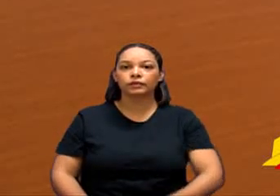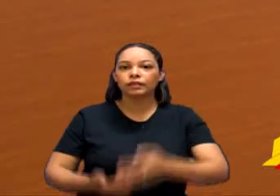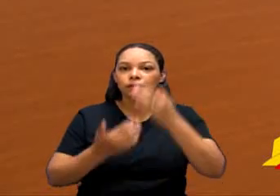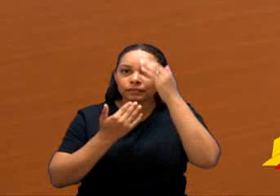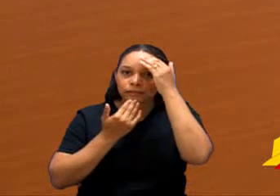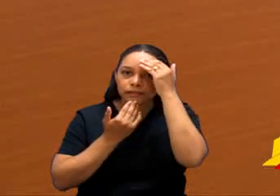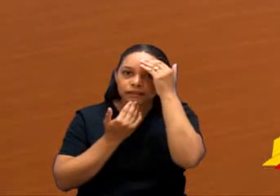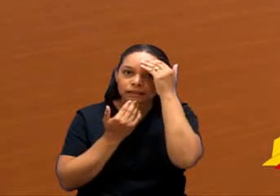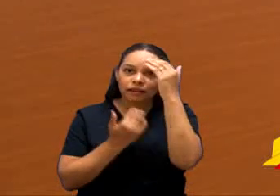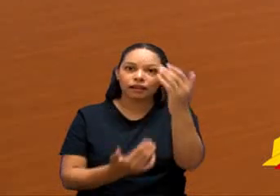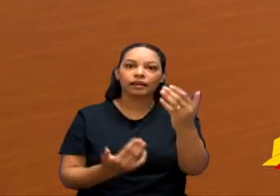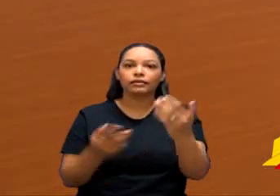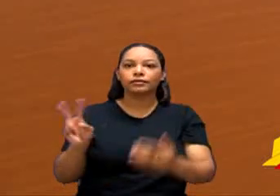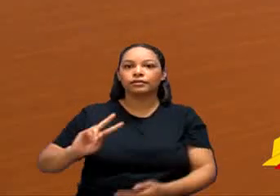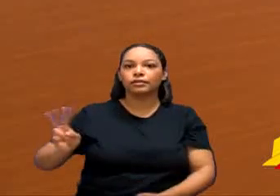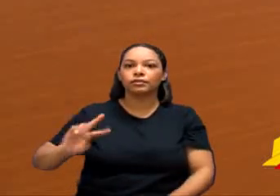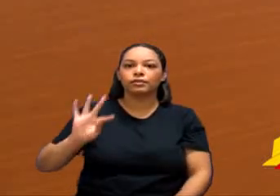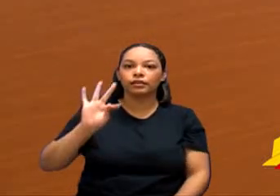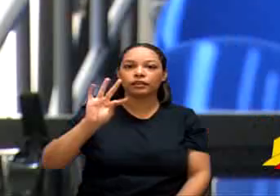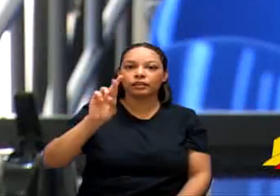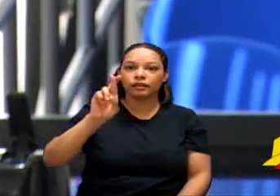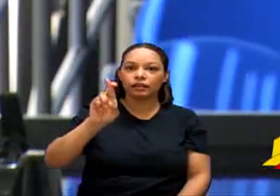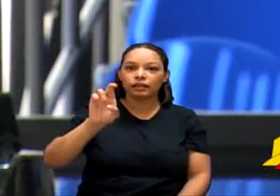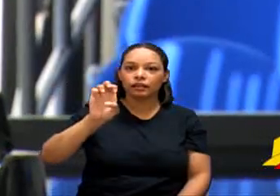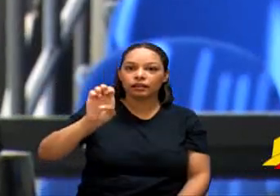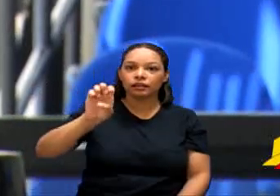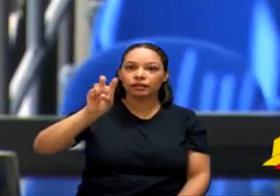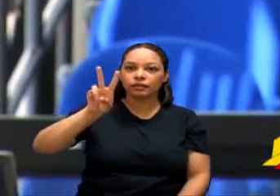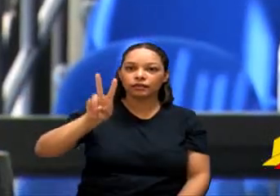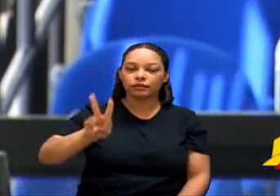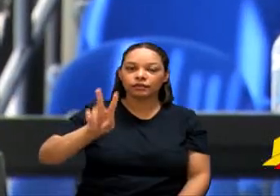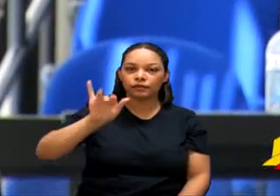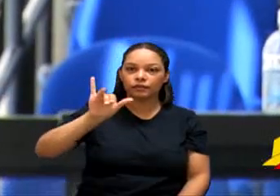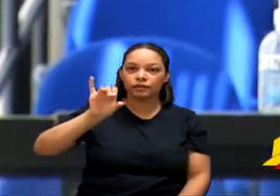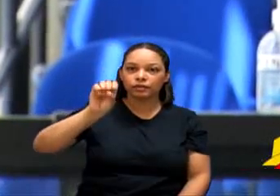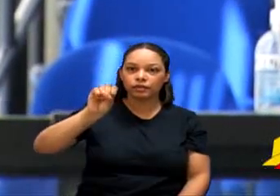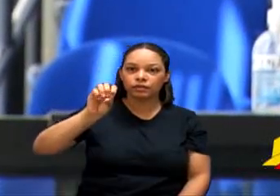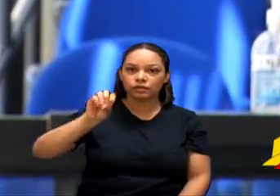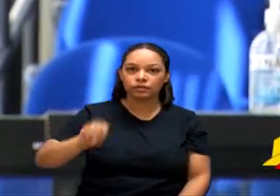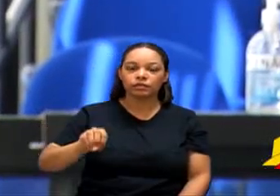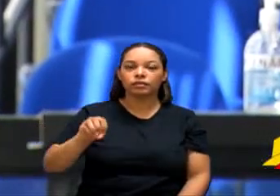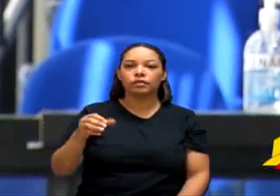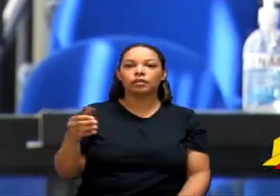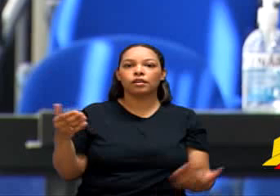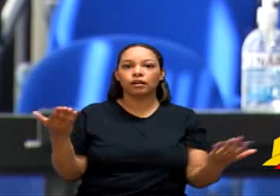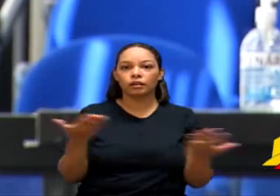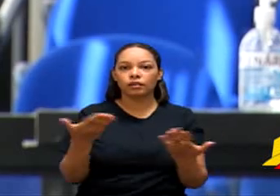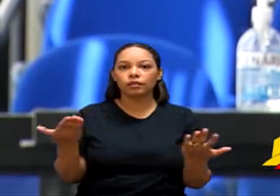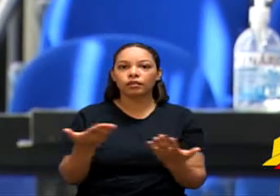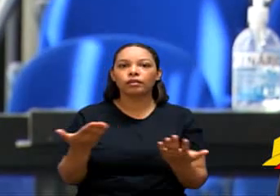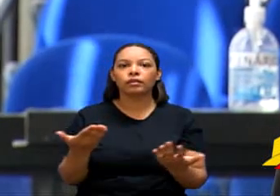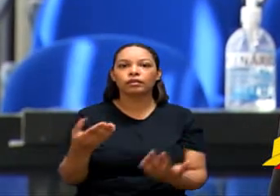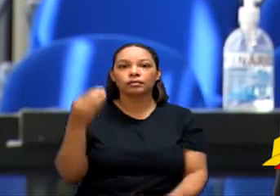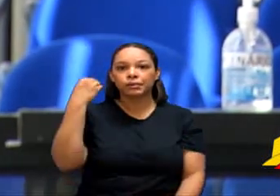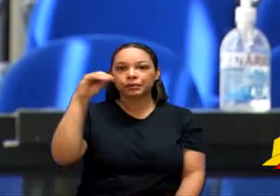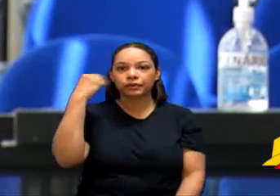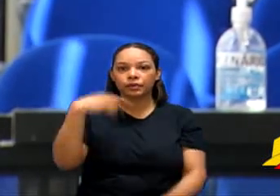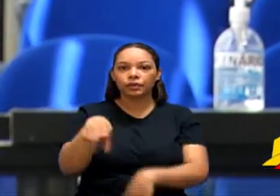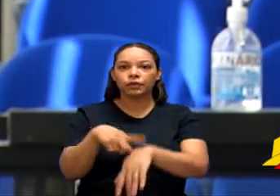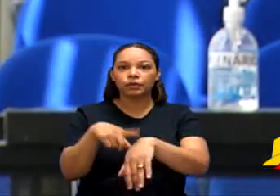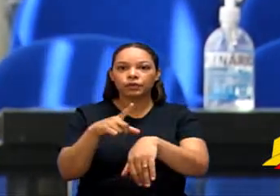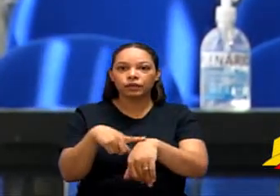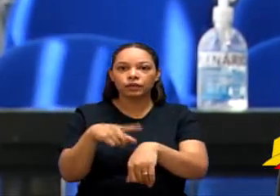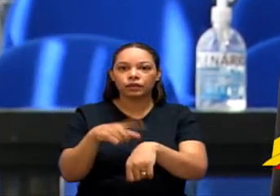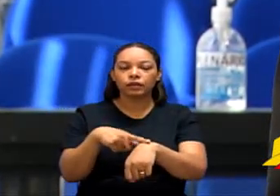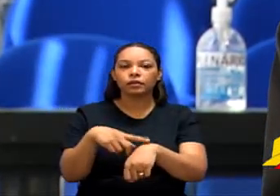Obrigada, vereador Treviso, pela parte. Cedo tempo, aproveite já cedo tempo para o vereador. O